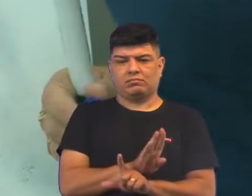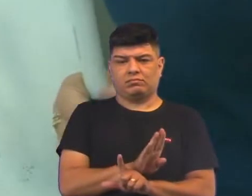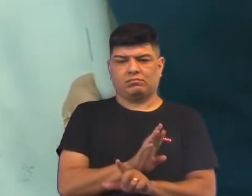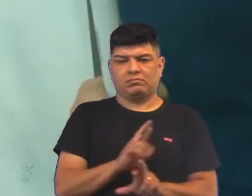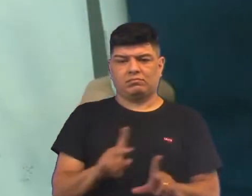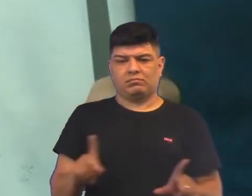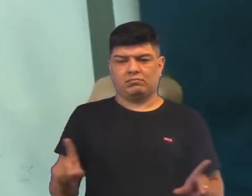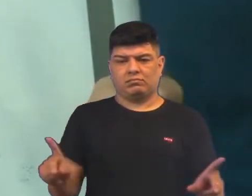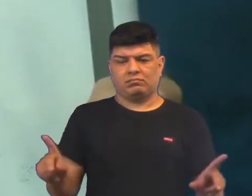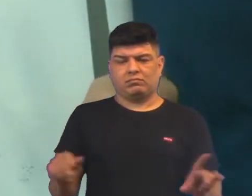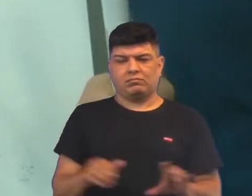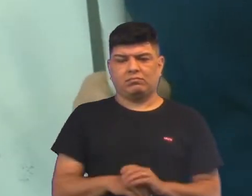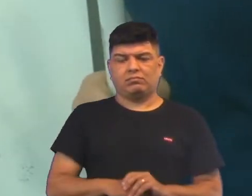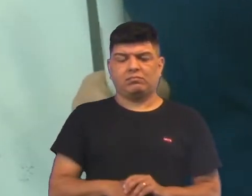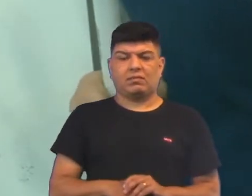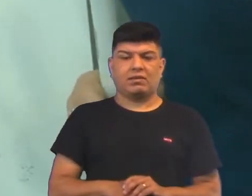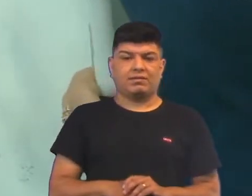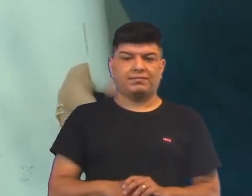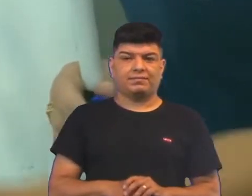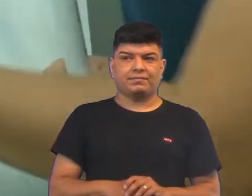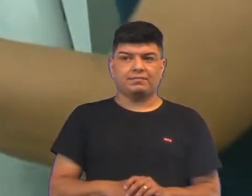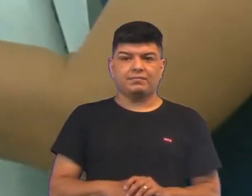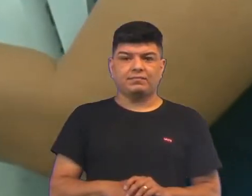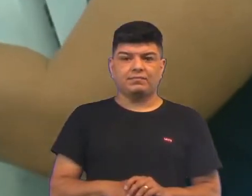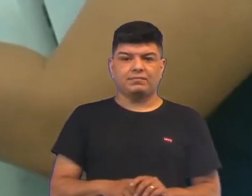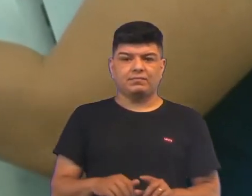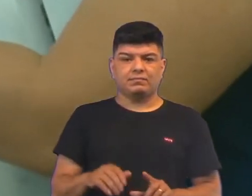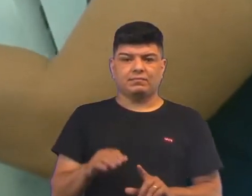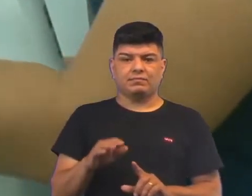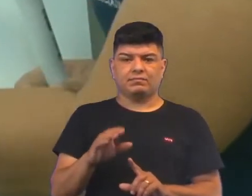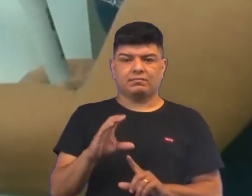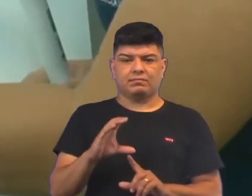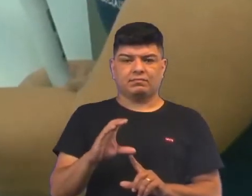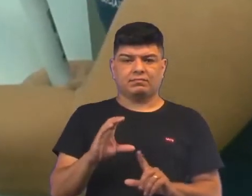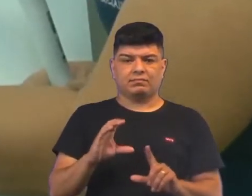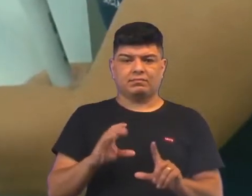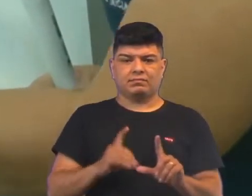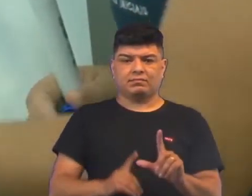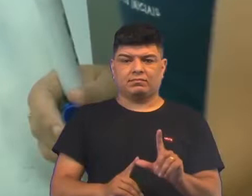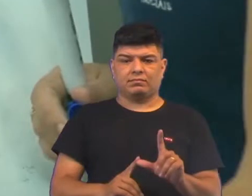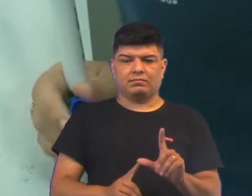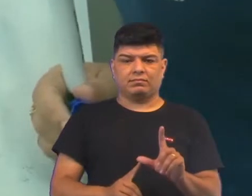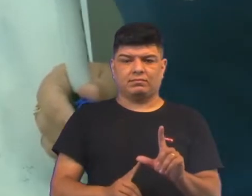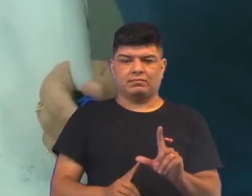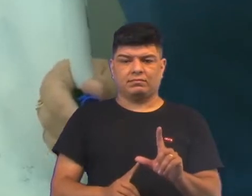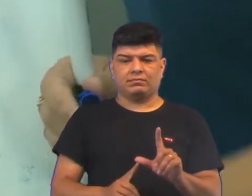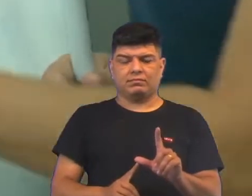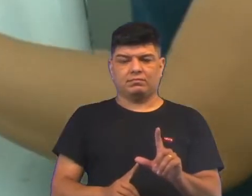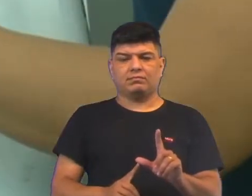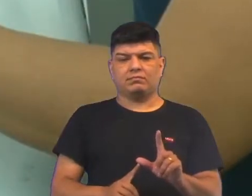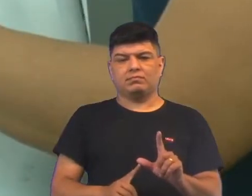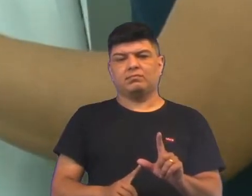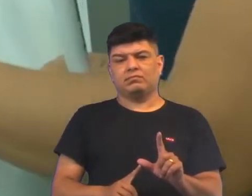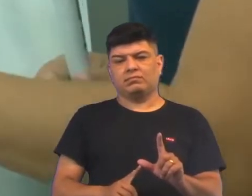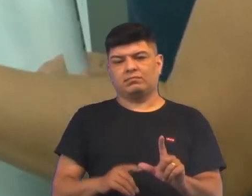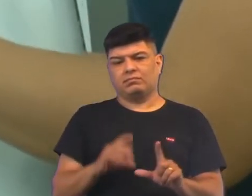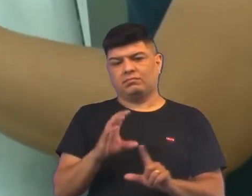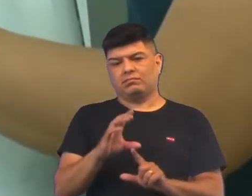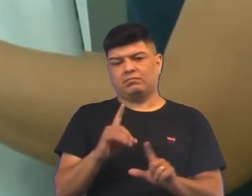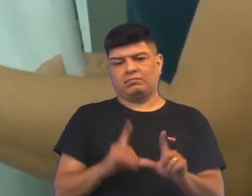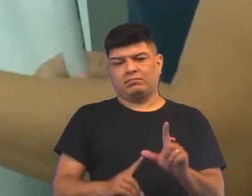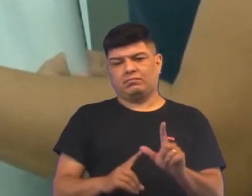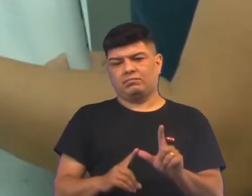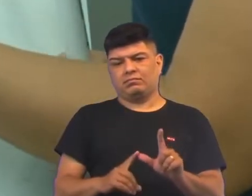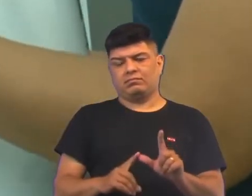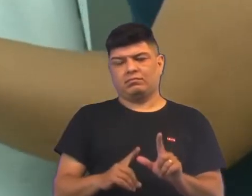são paralelas uma com a outra, ó, tá? Agora, se eu chamar essa aqui de C e D, ó, essas são paralelas uma